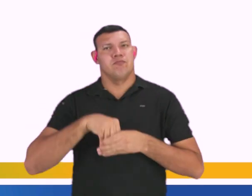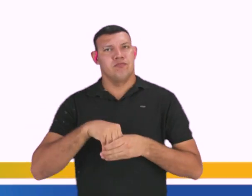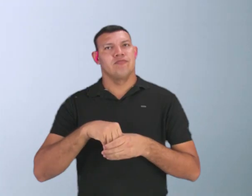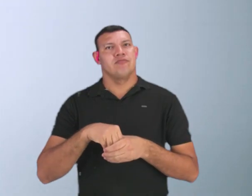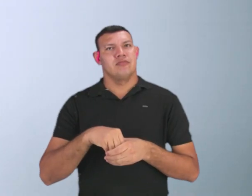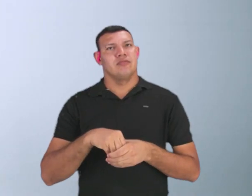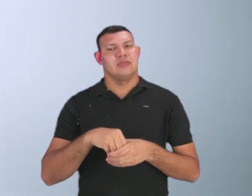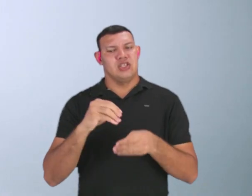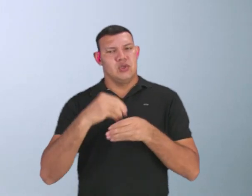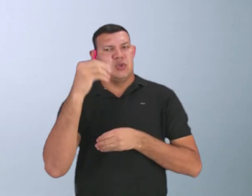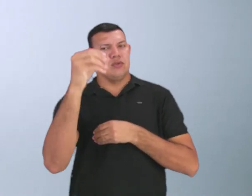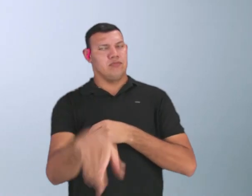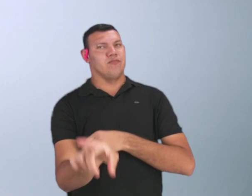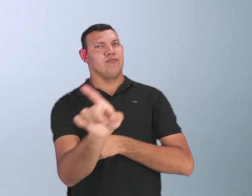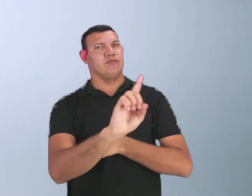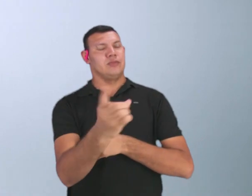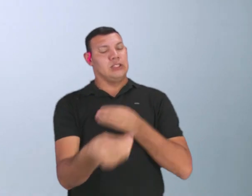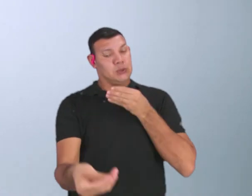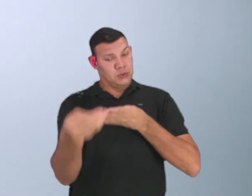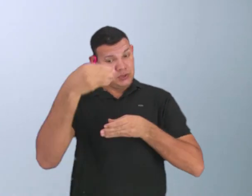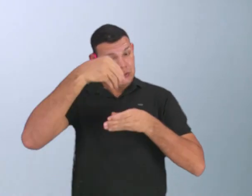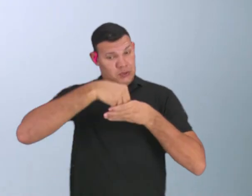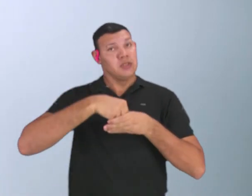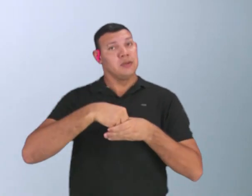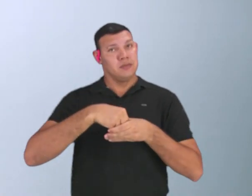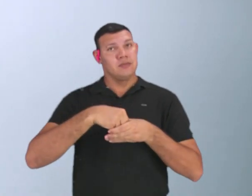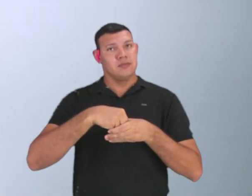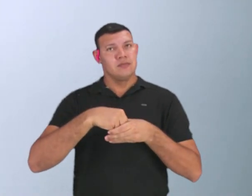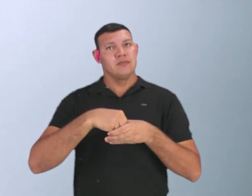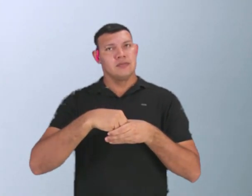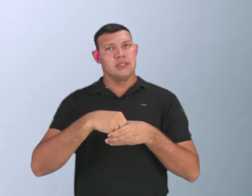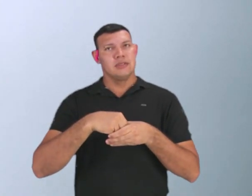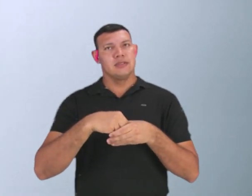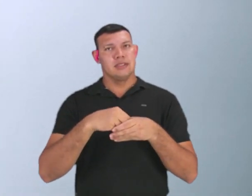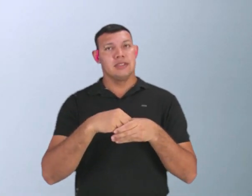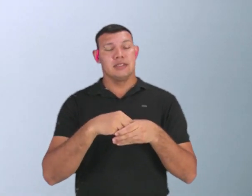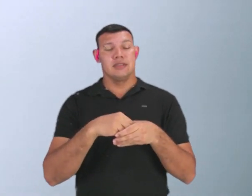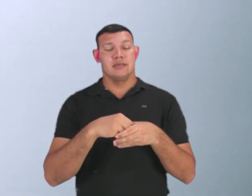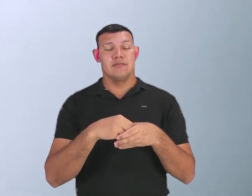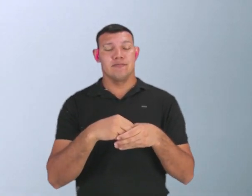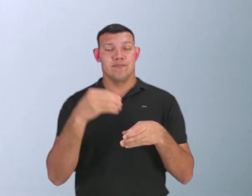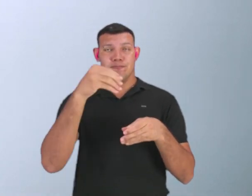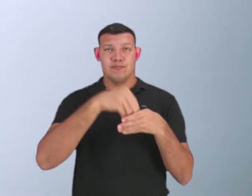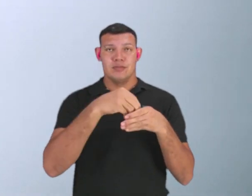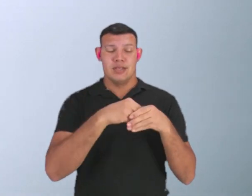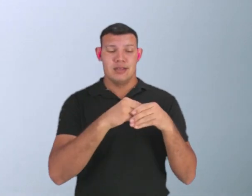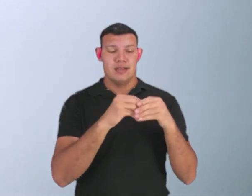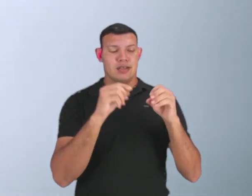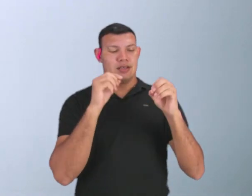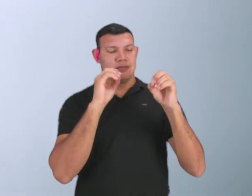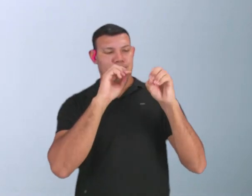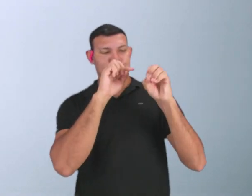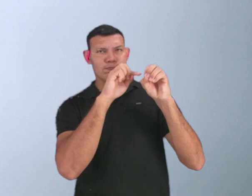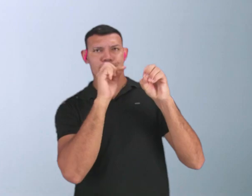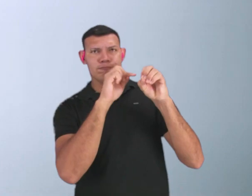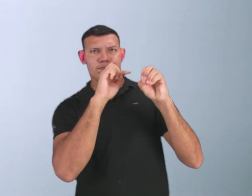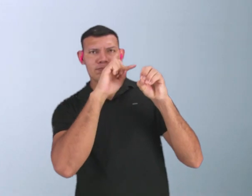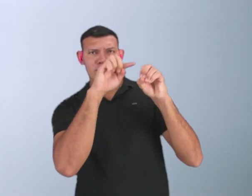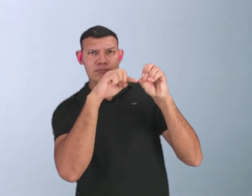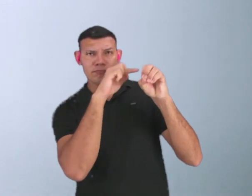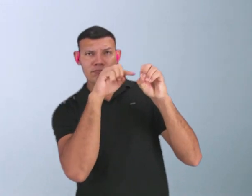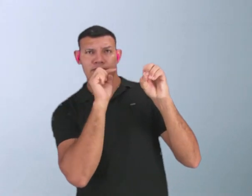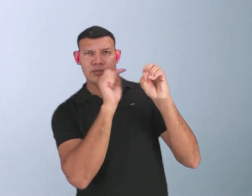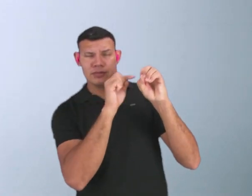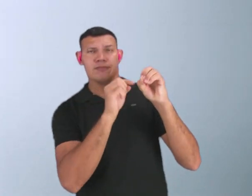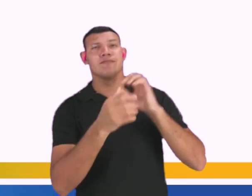não fala mais externamente, mas uma força interna nas próprias partículas que constituem o corpo. E aí você olha, o primeiro